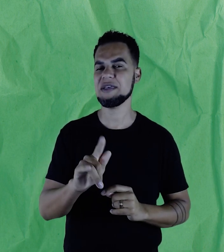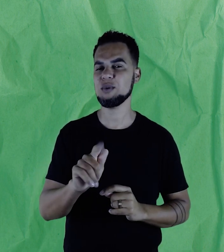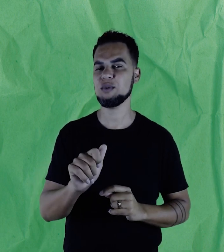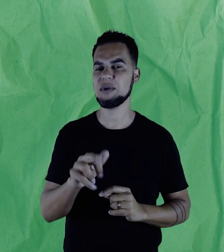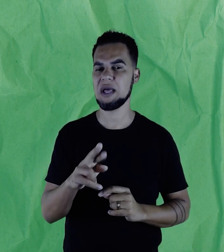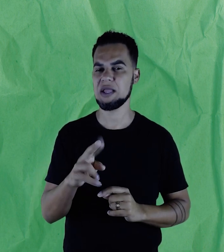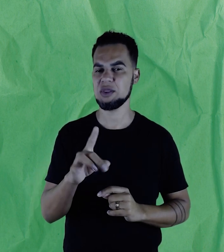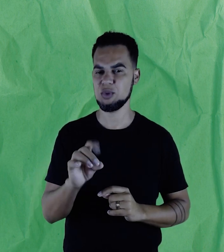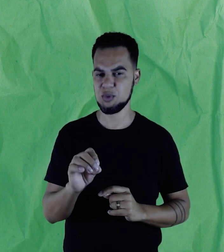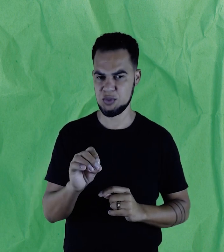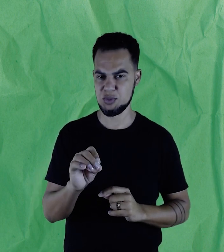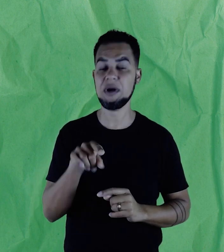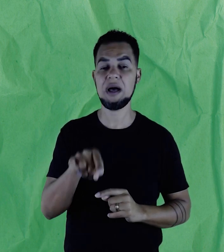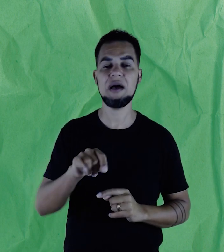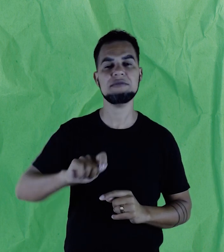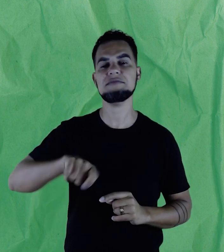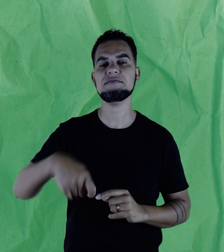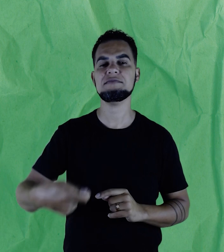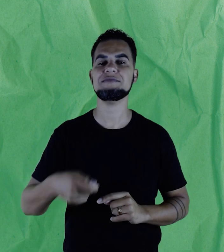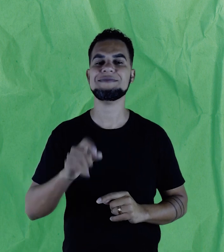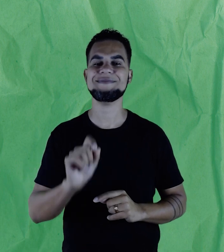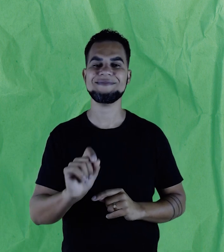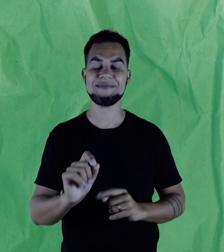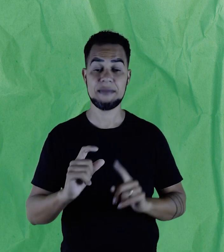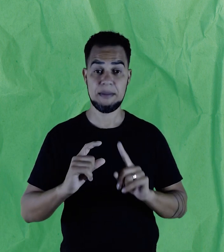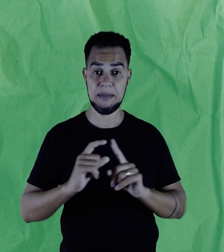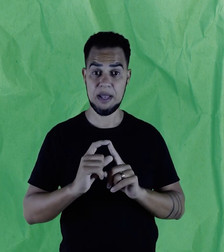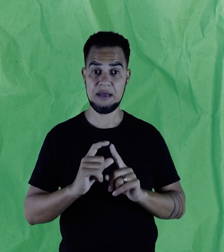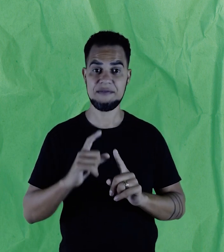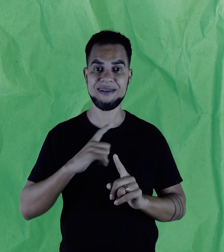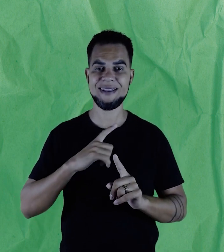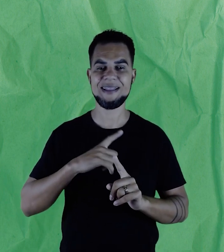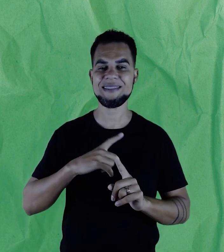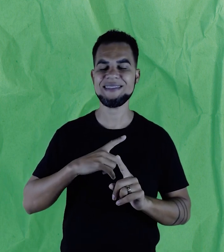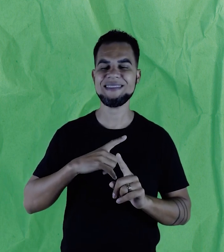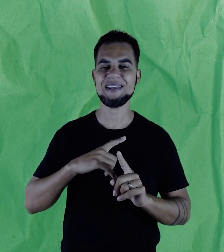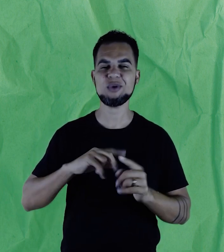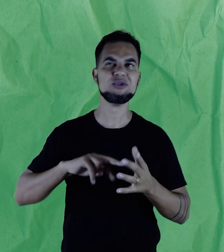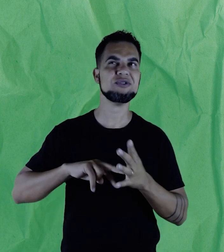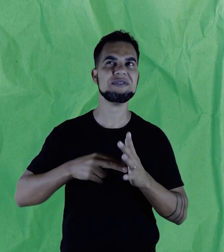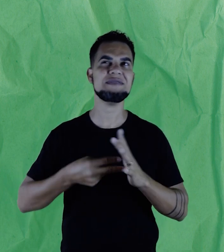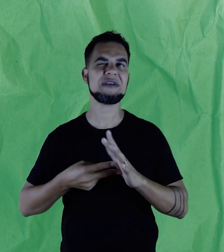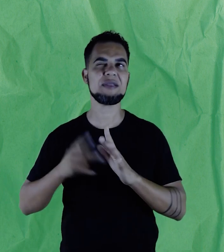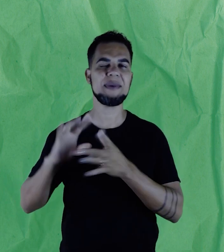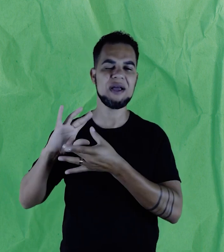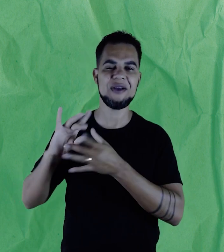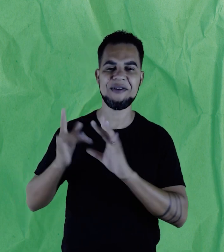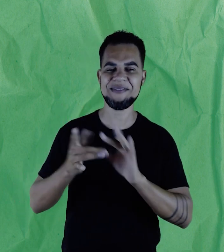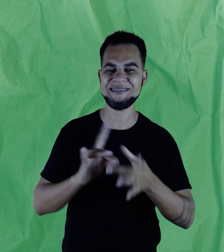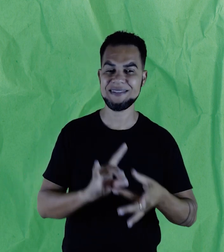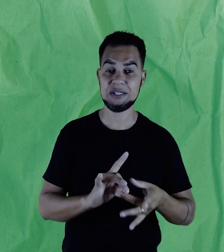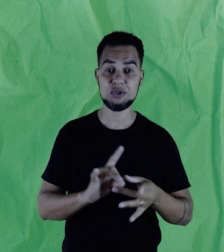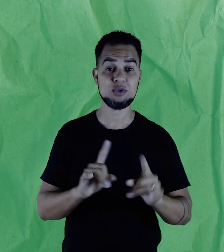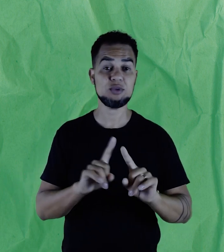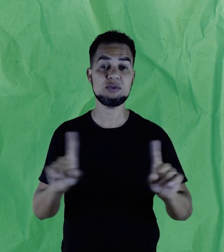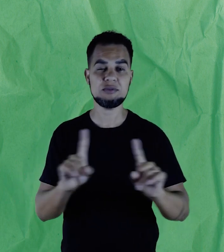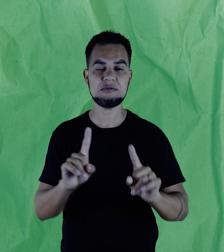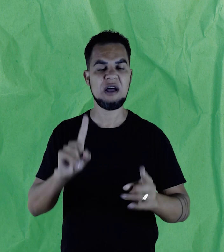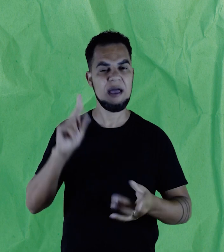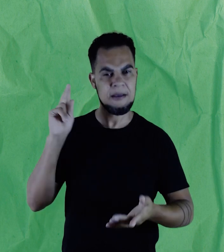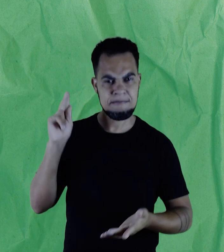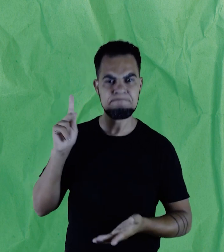é aquele em que a palavra apresenta um significado mais contextual e interpretativo, ou seja, não é o